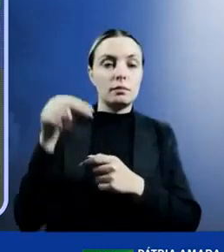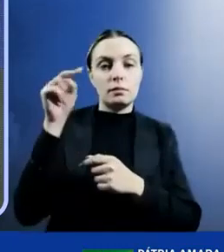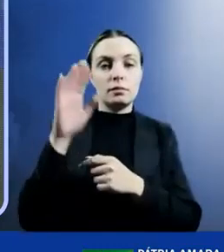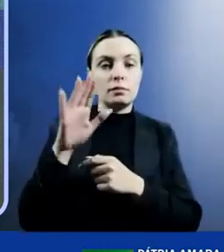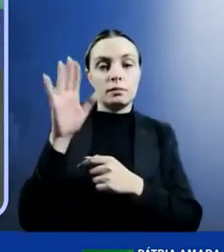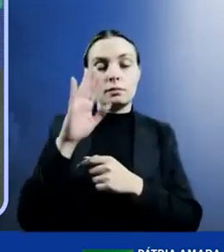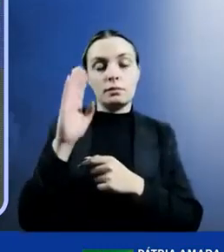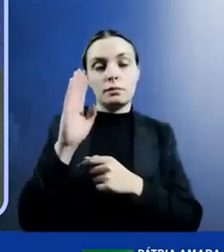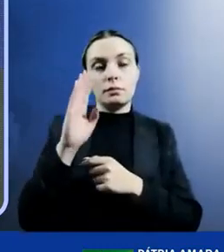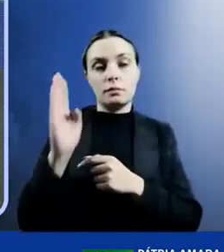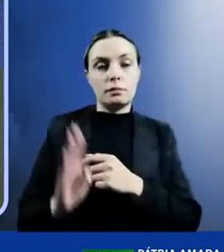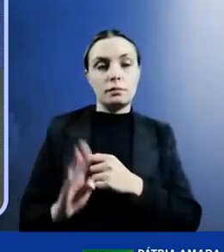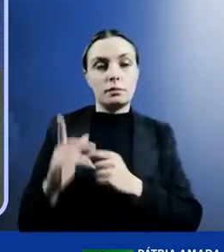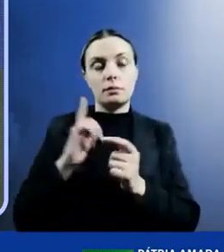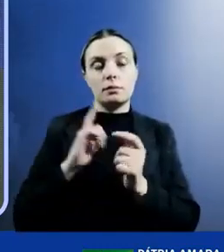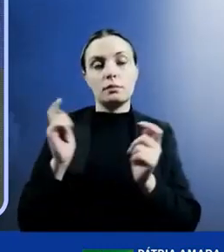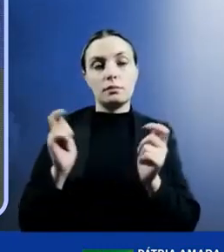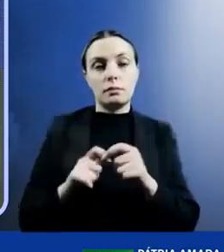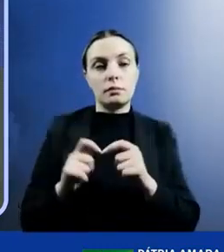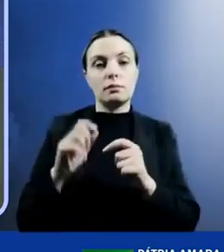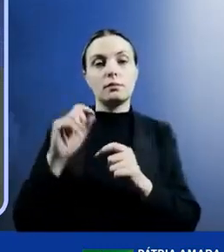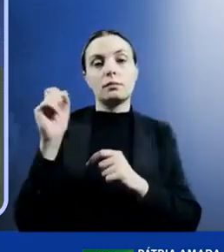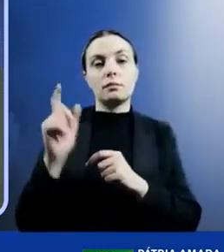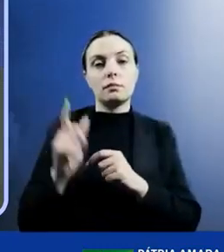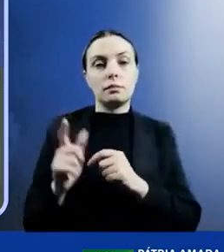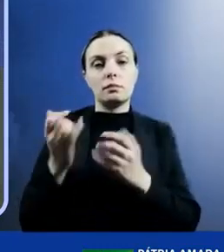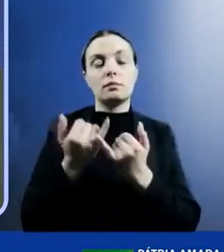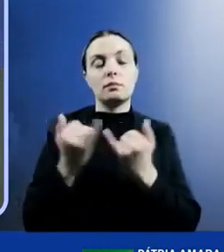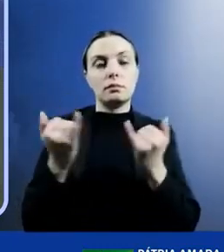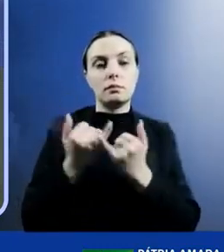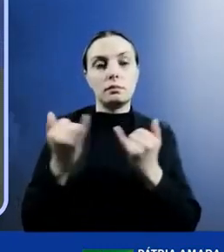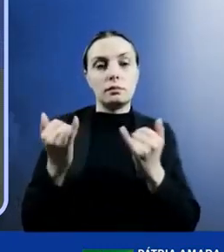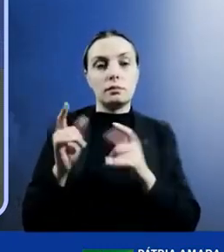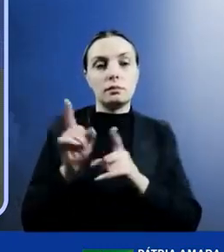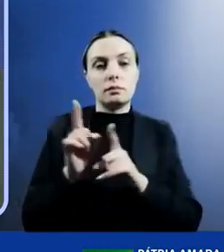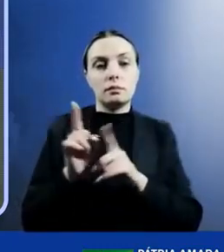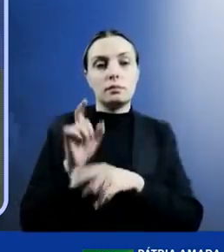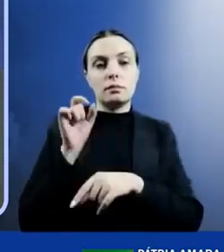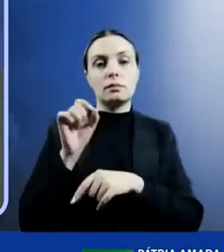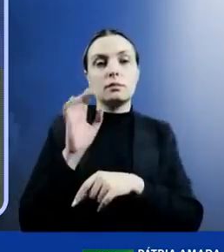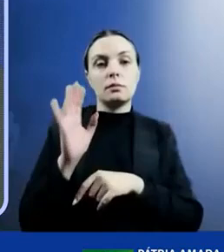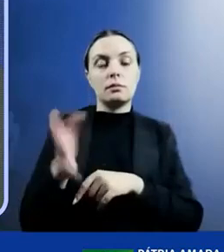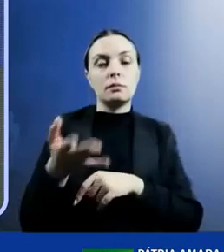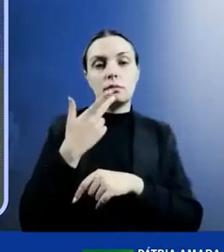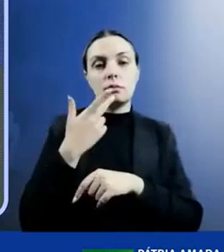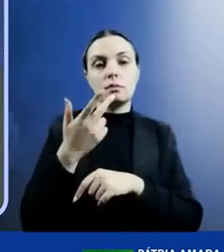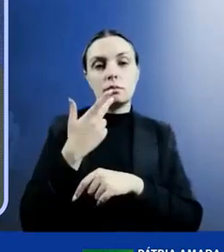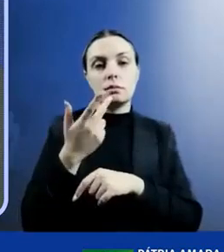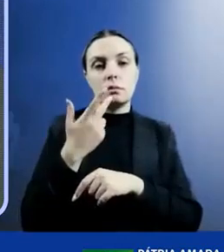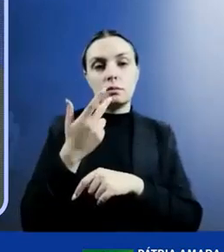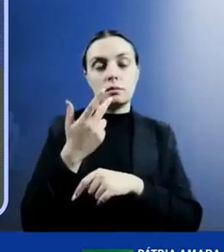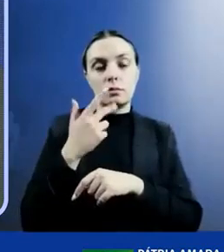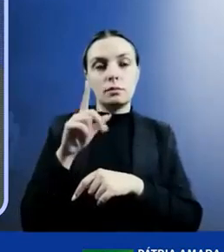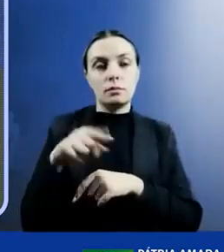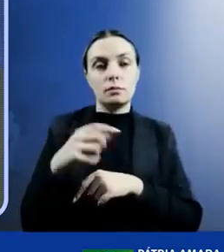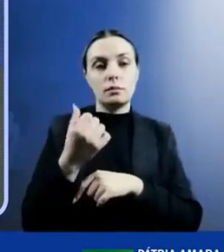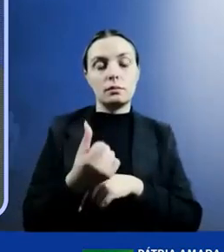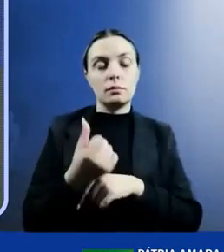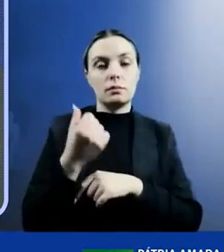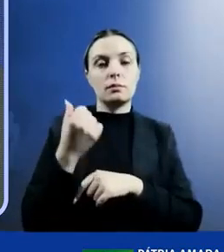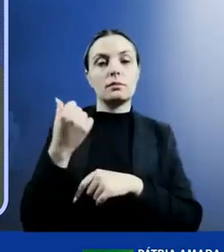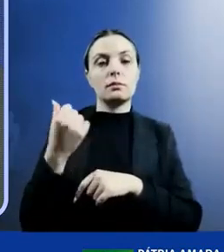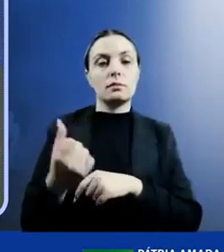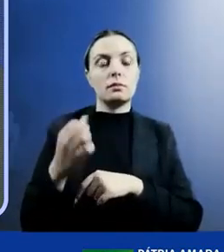grande potencial solar e energético. Aquilo que já foi outorgado são 66 gigawatts